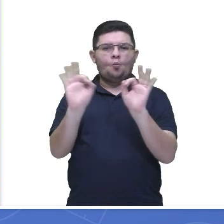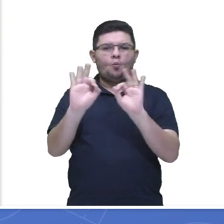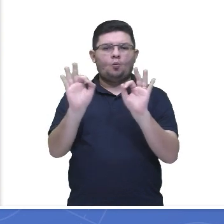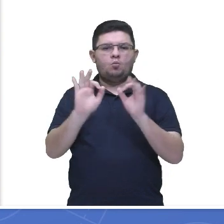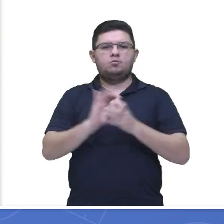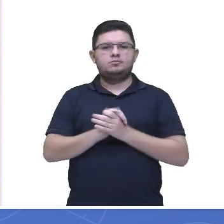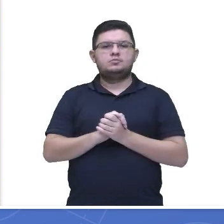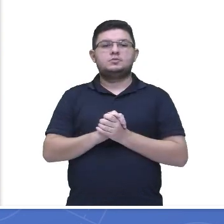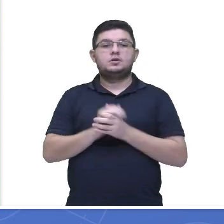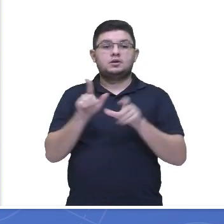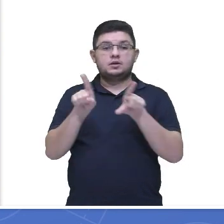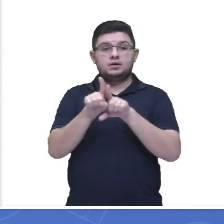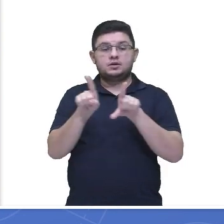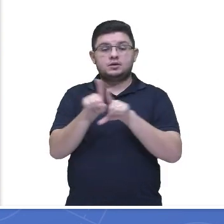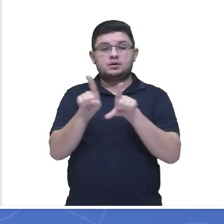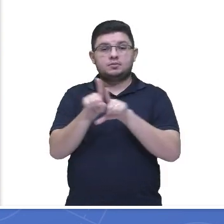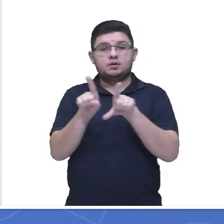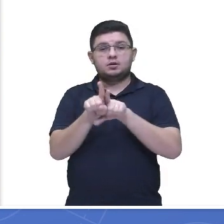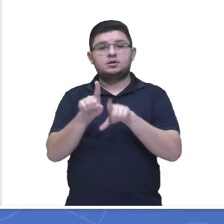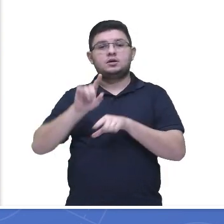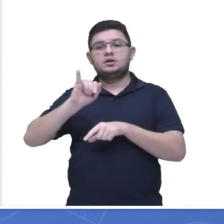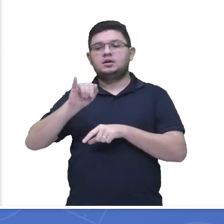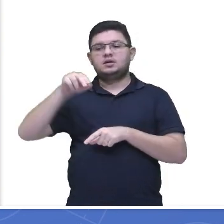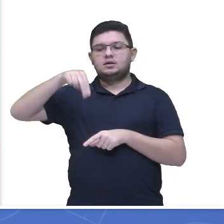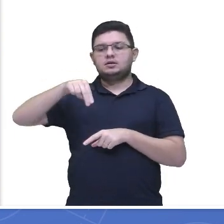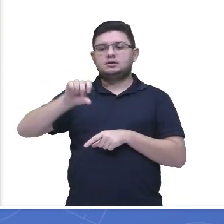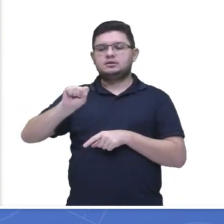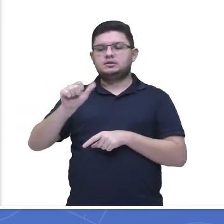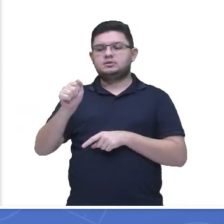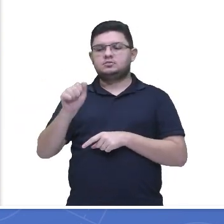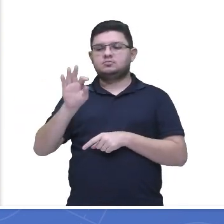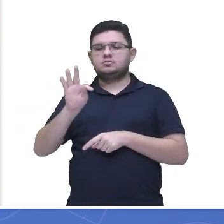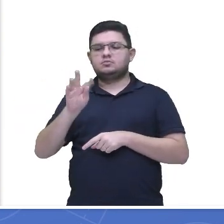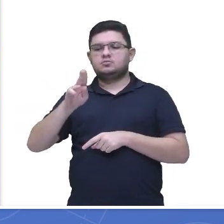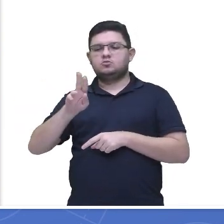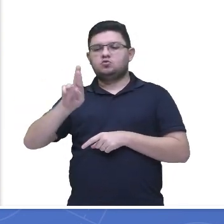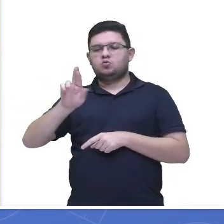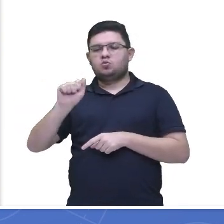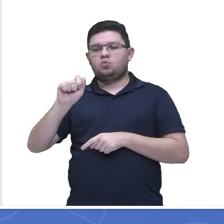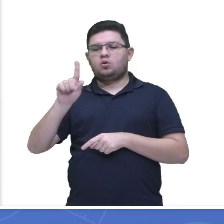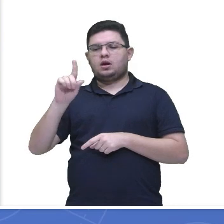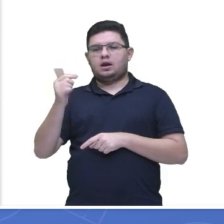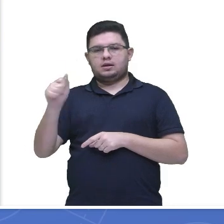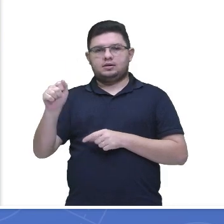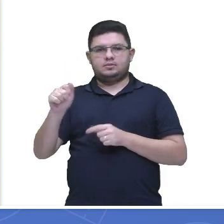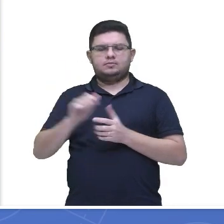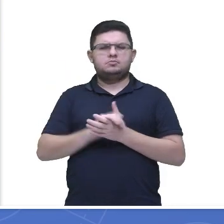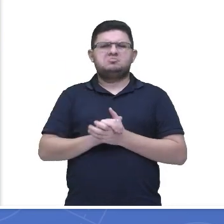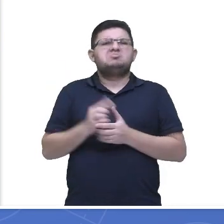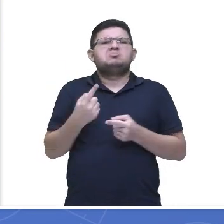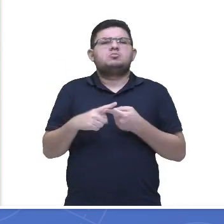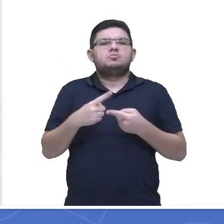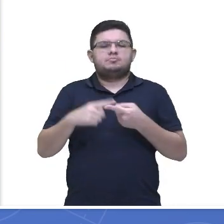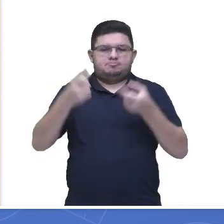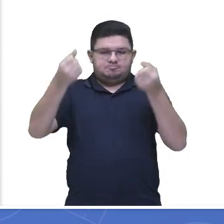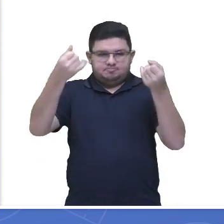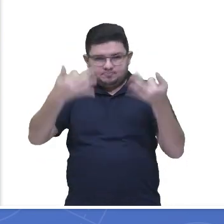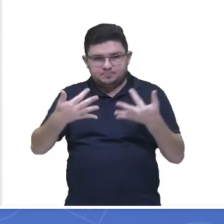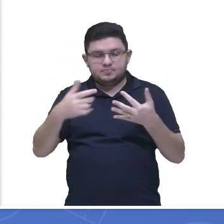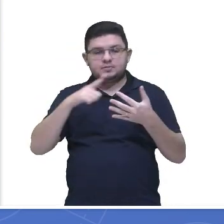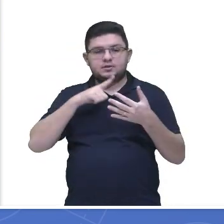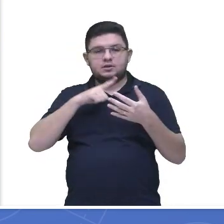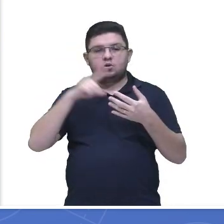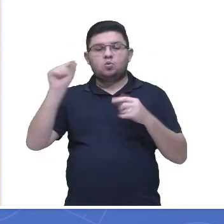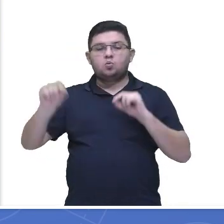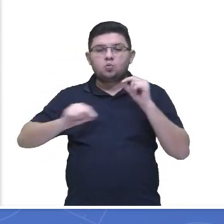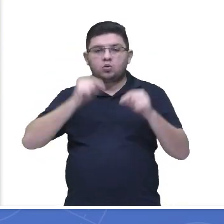cadeias insaturadas. Por que elas são insaturadas? Porque ela possui, observem comigo, uma dupla